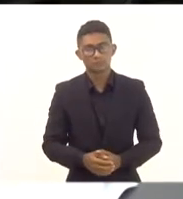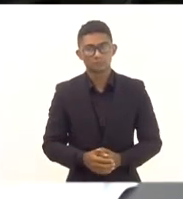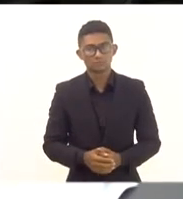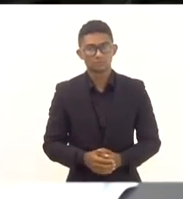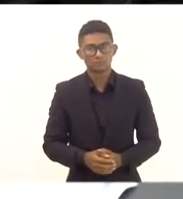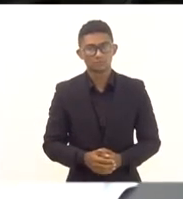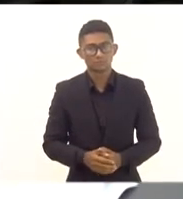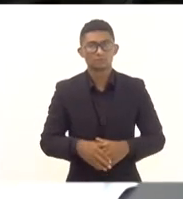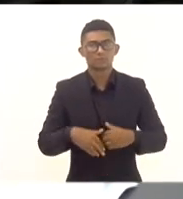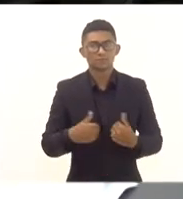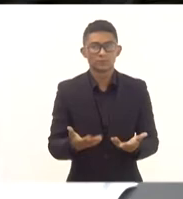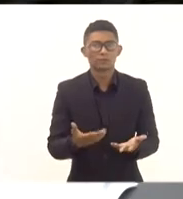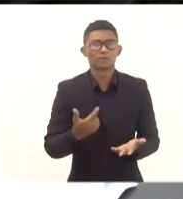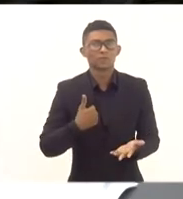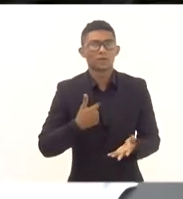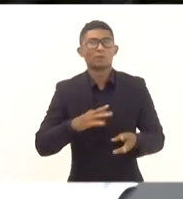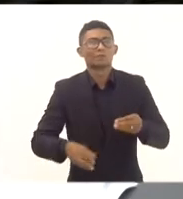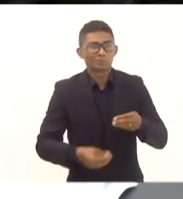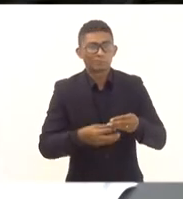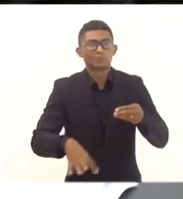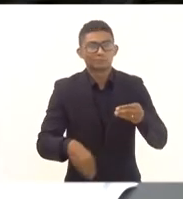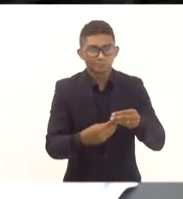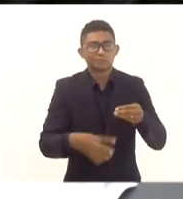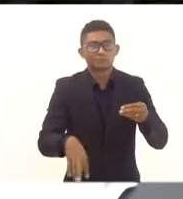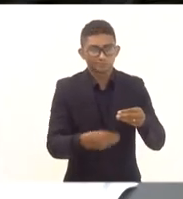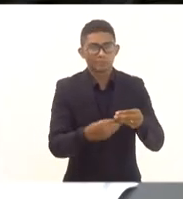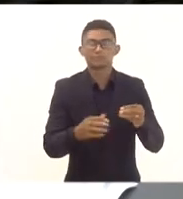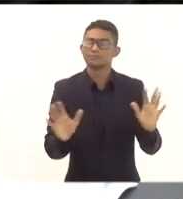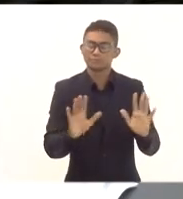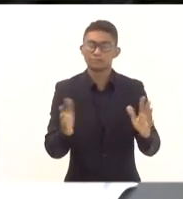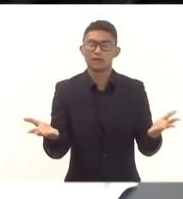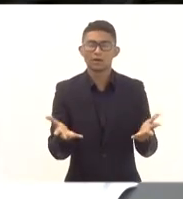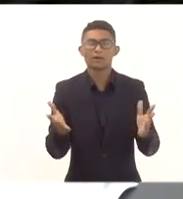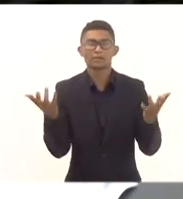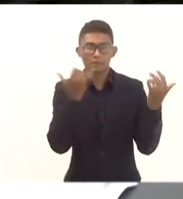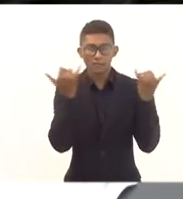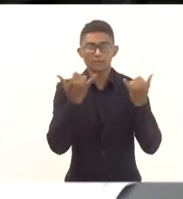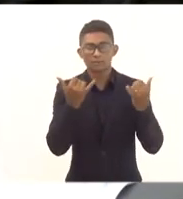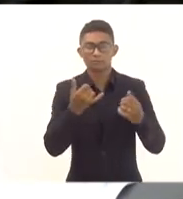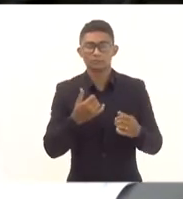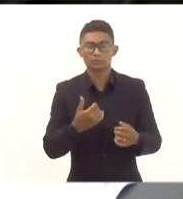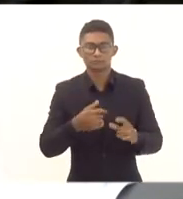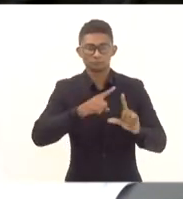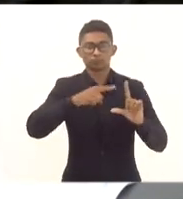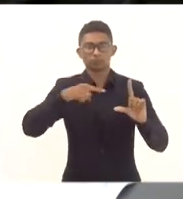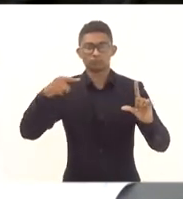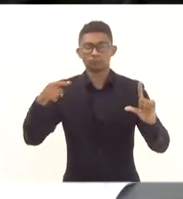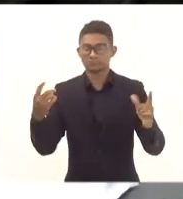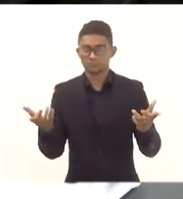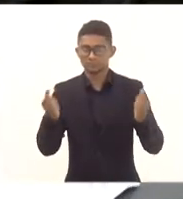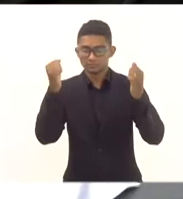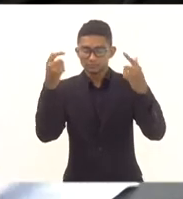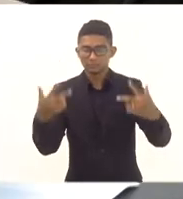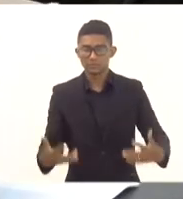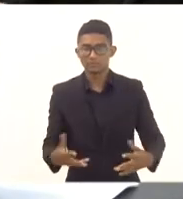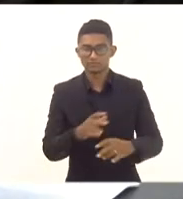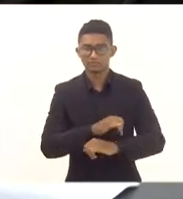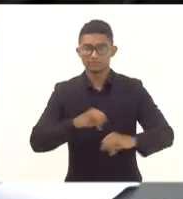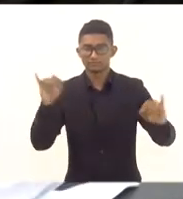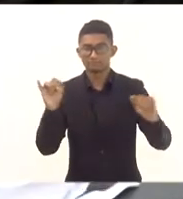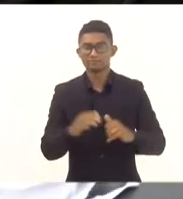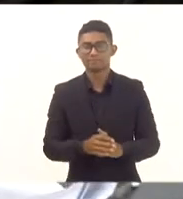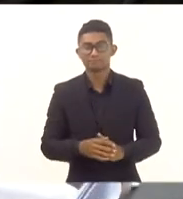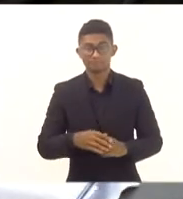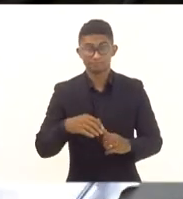me cabe agregar mais nada junto contemplado em relação a isso é bom o